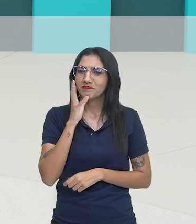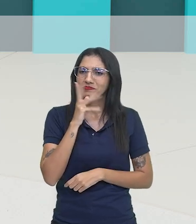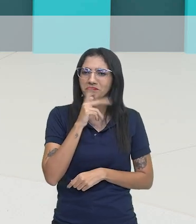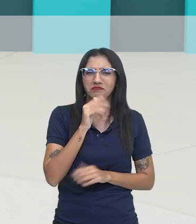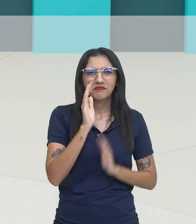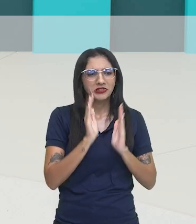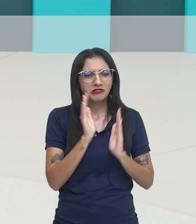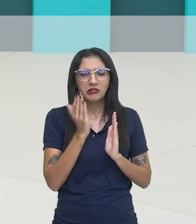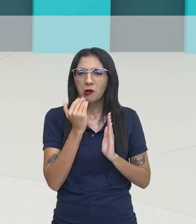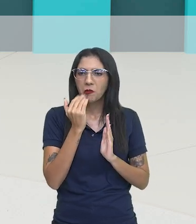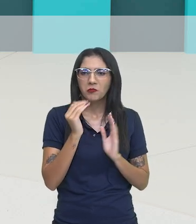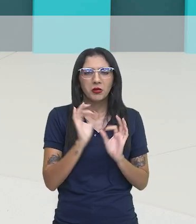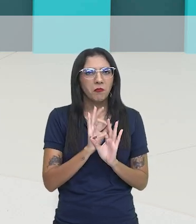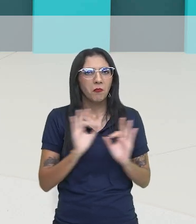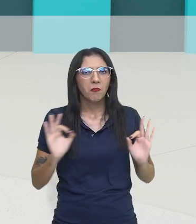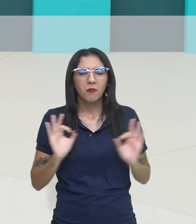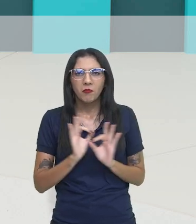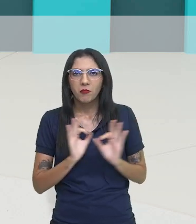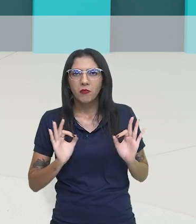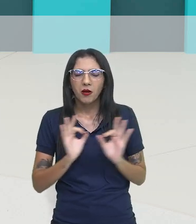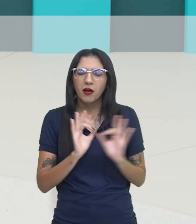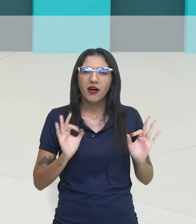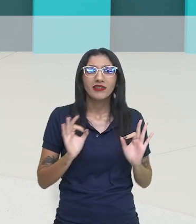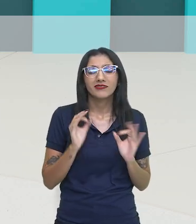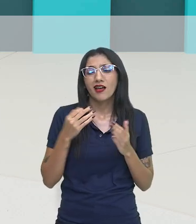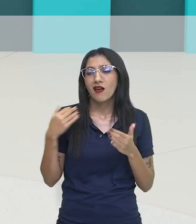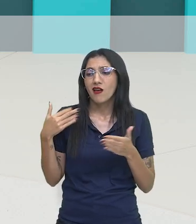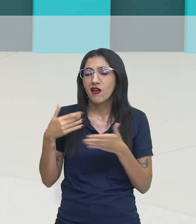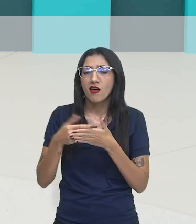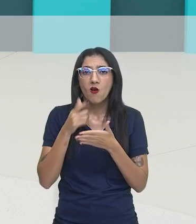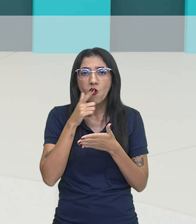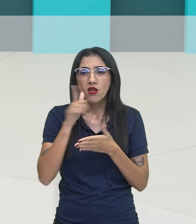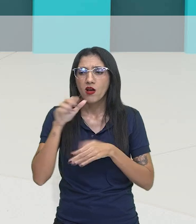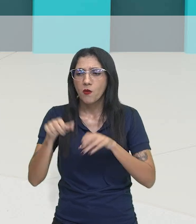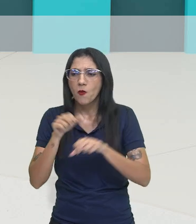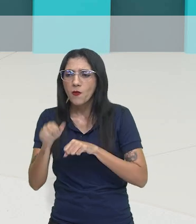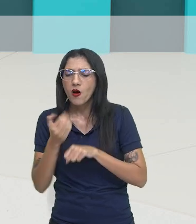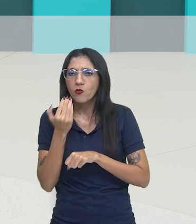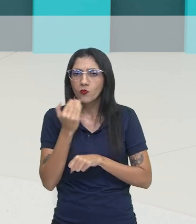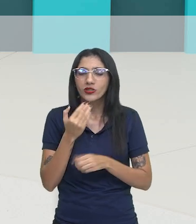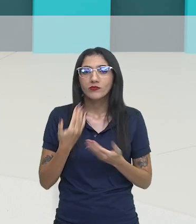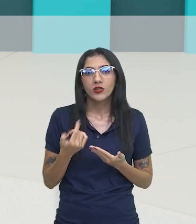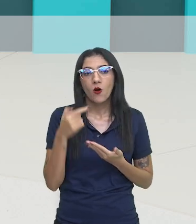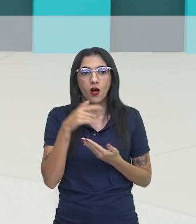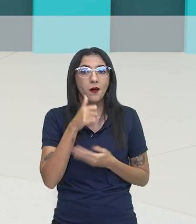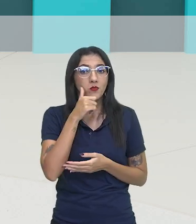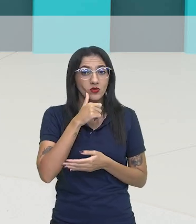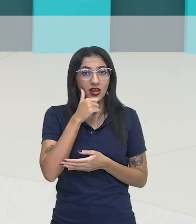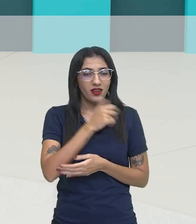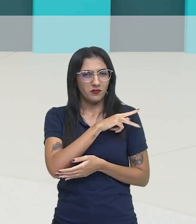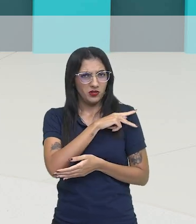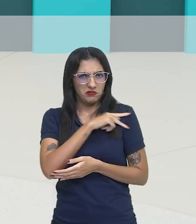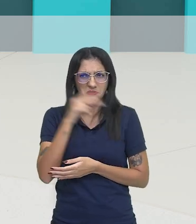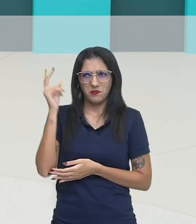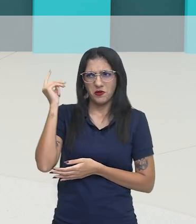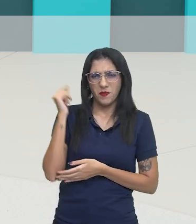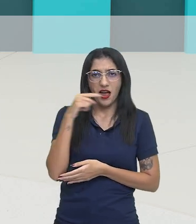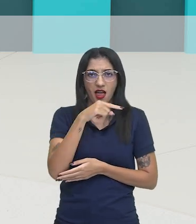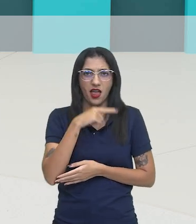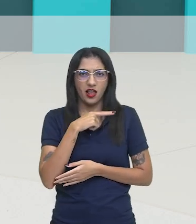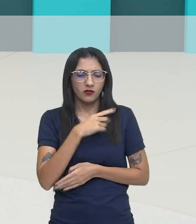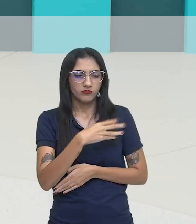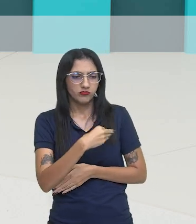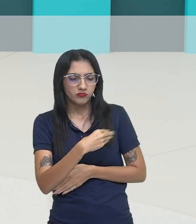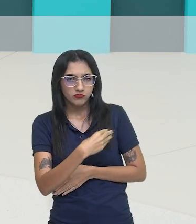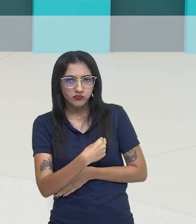sem alimentos, até que você conseguisse caçar, coletar. Então as mulheres que estavam amamentando